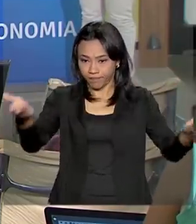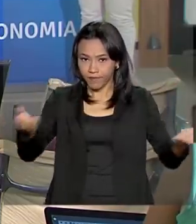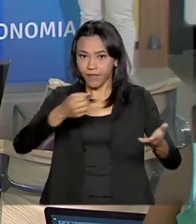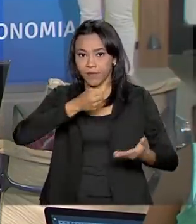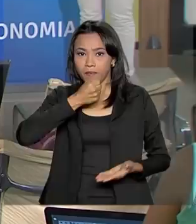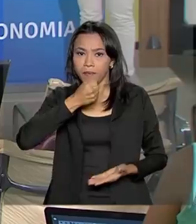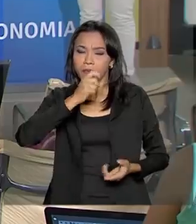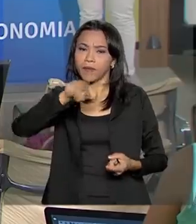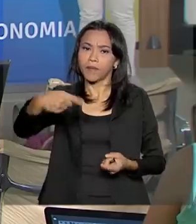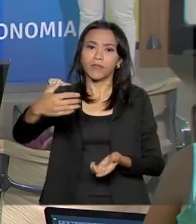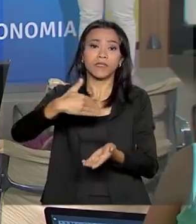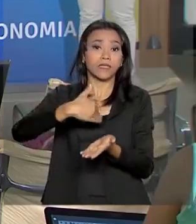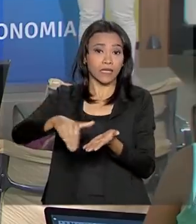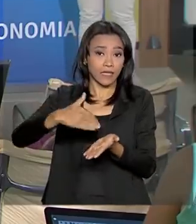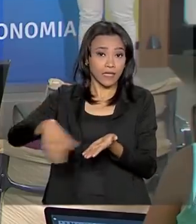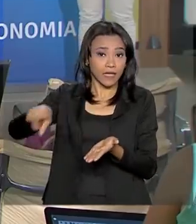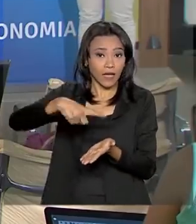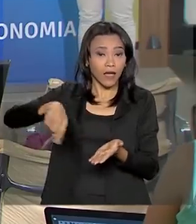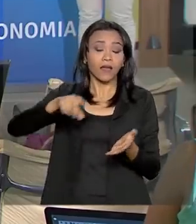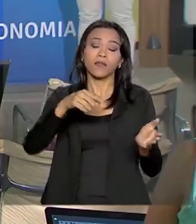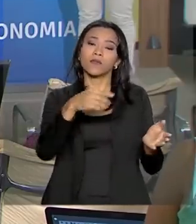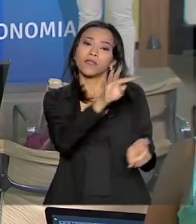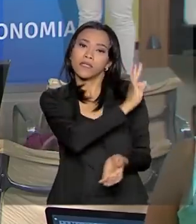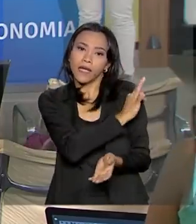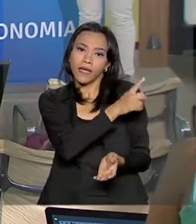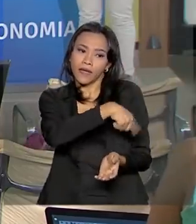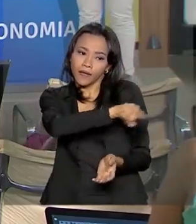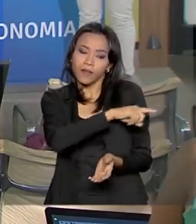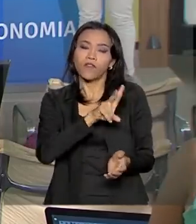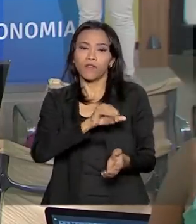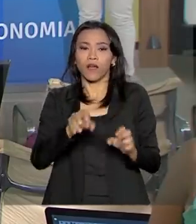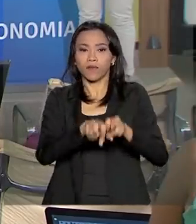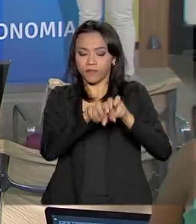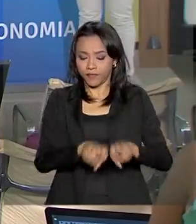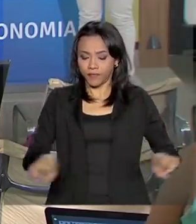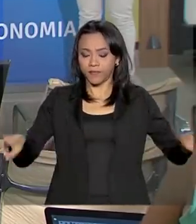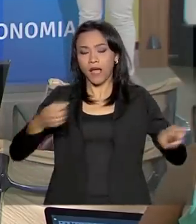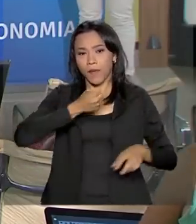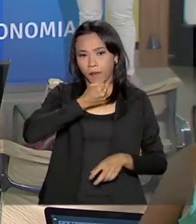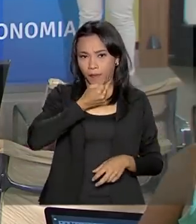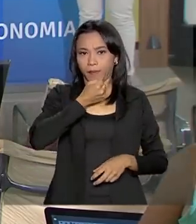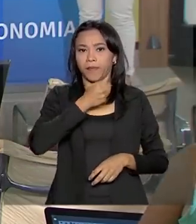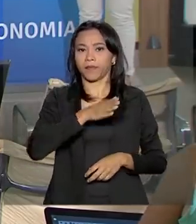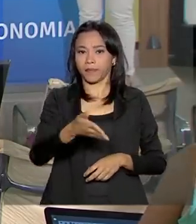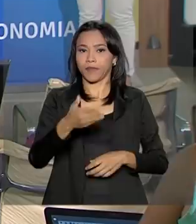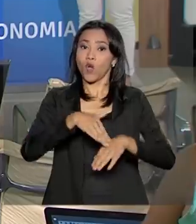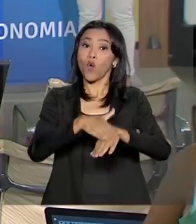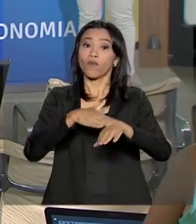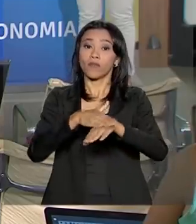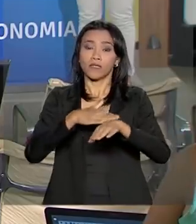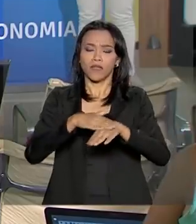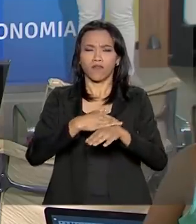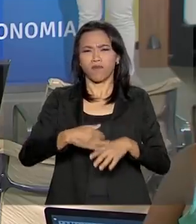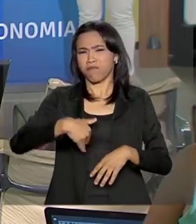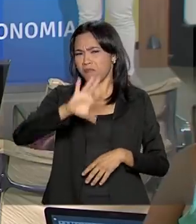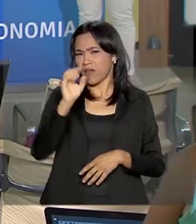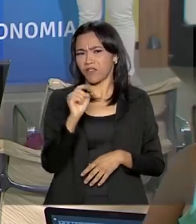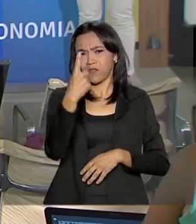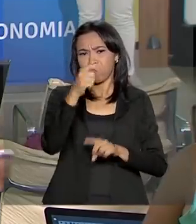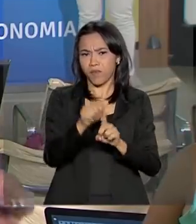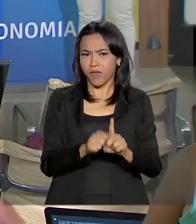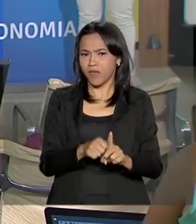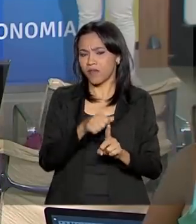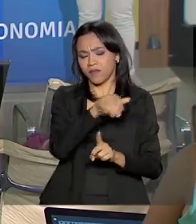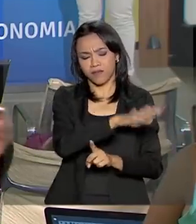esses secretários, esses técnicos vão conversar com a imprensa por aqui. Olha, e foi mais de um mês de articulações, tanto na parte